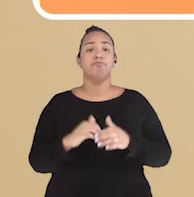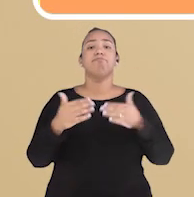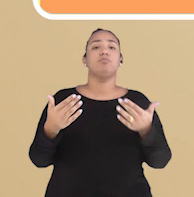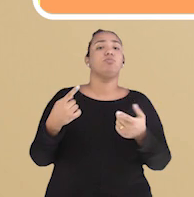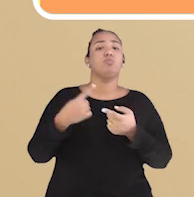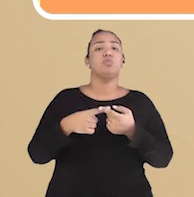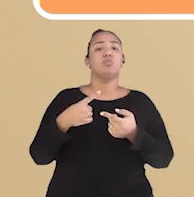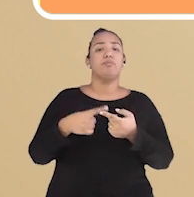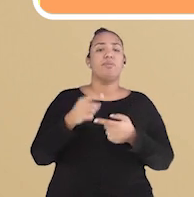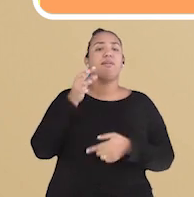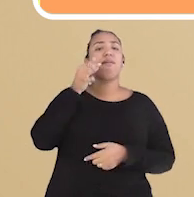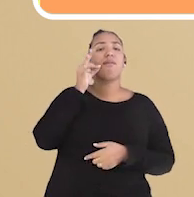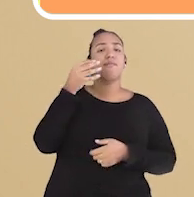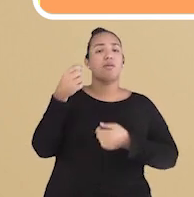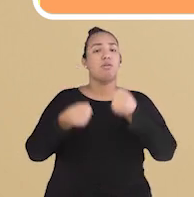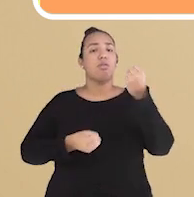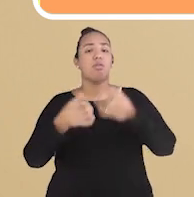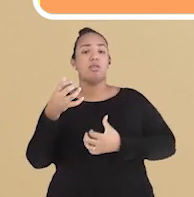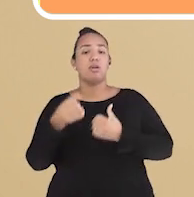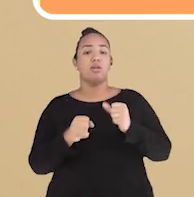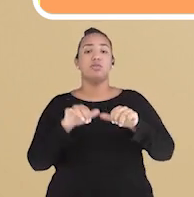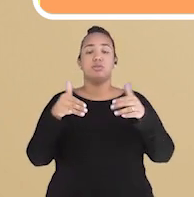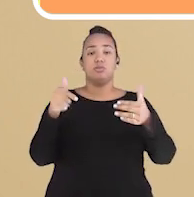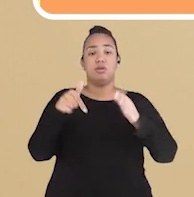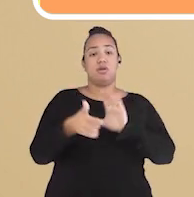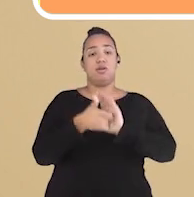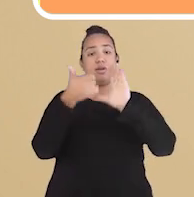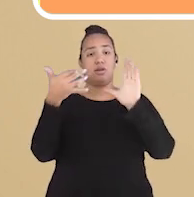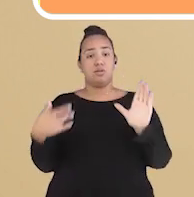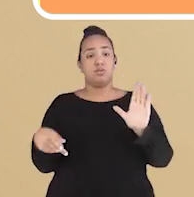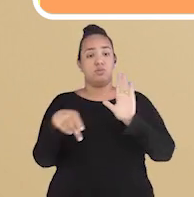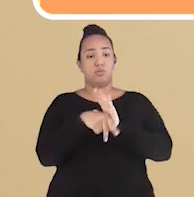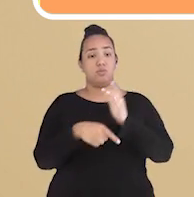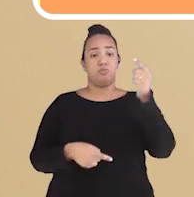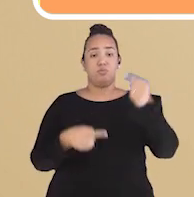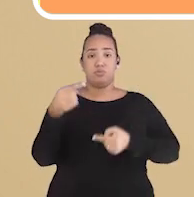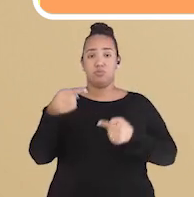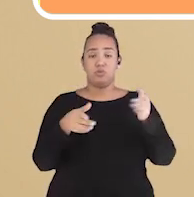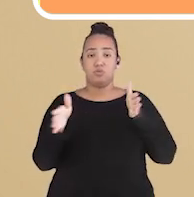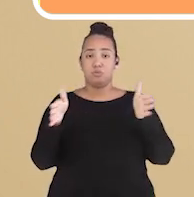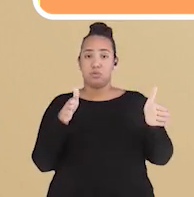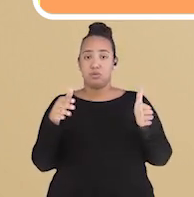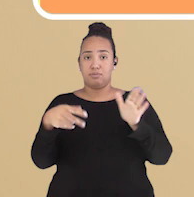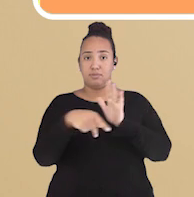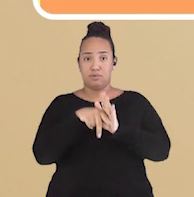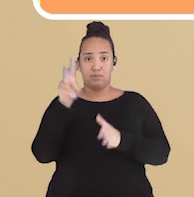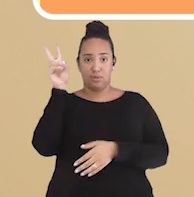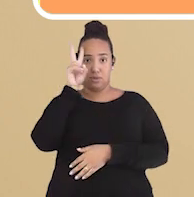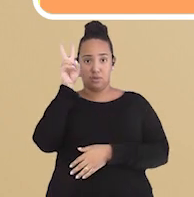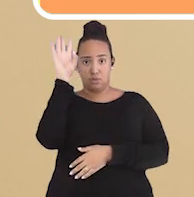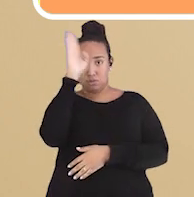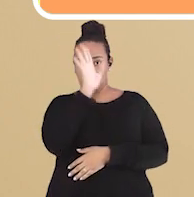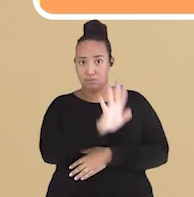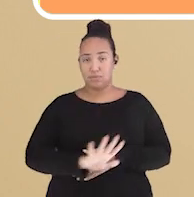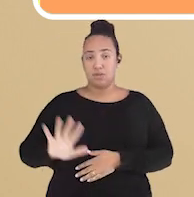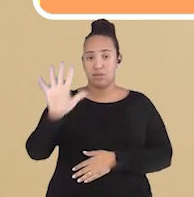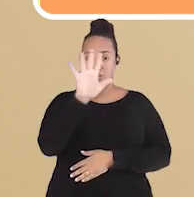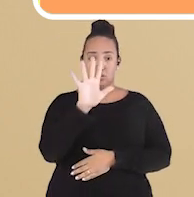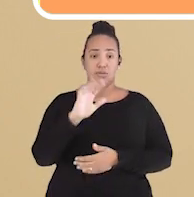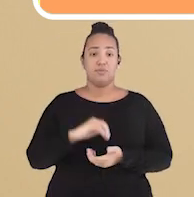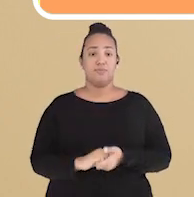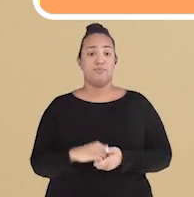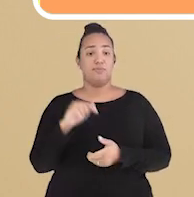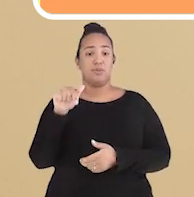expressão utilizada para caracterizar um procedimento político tipo de um período da história do Brasil, denominado